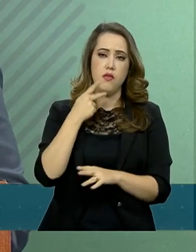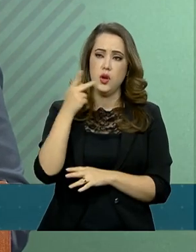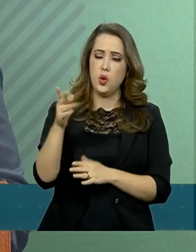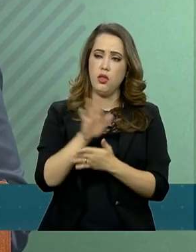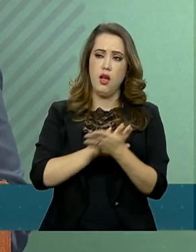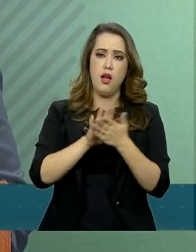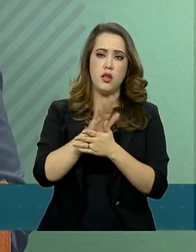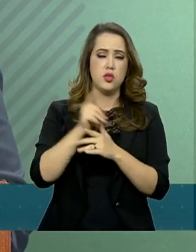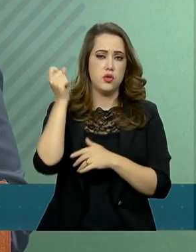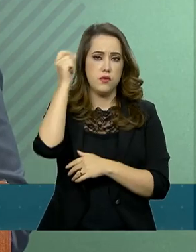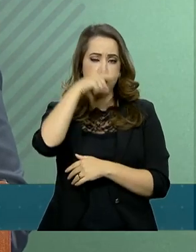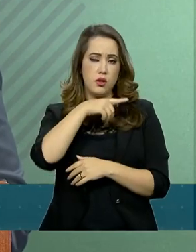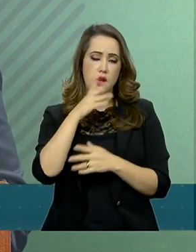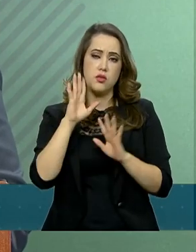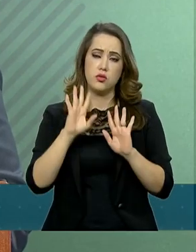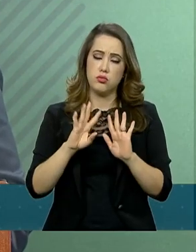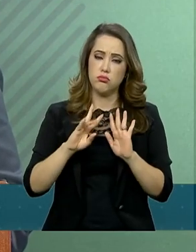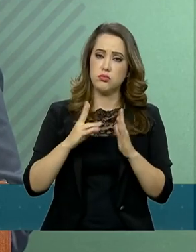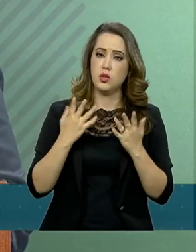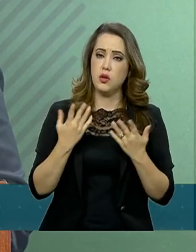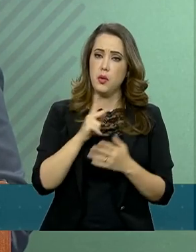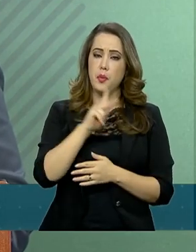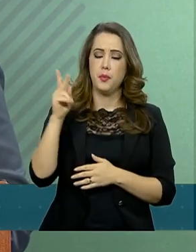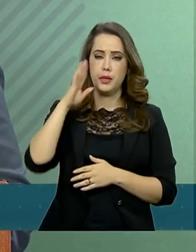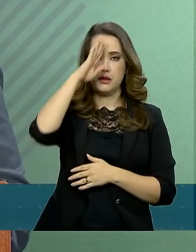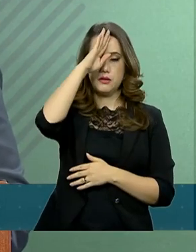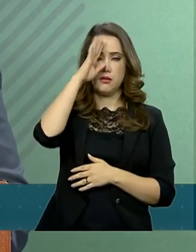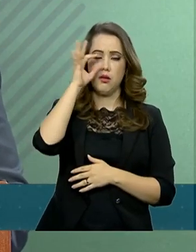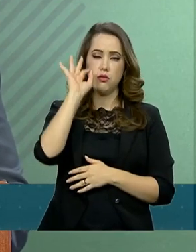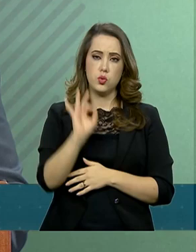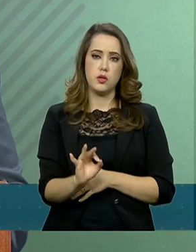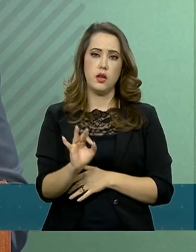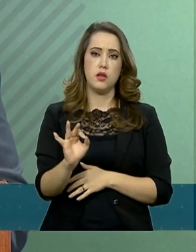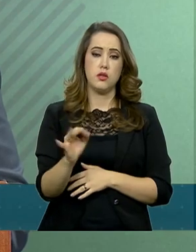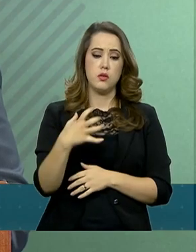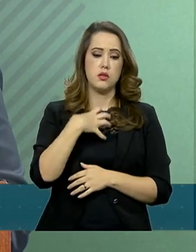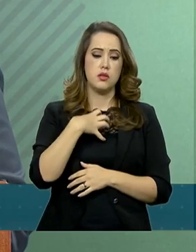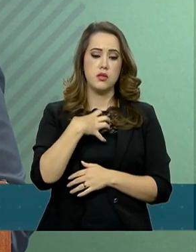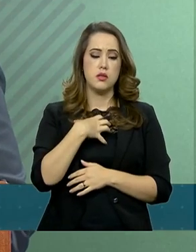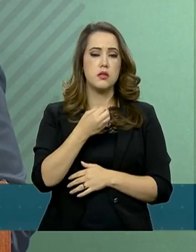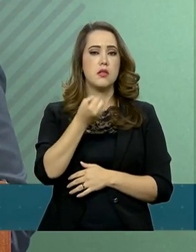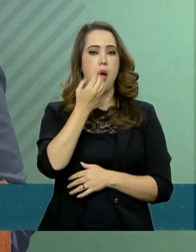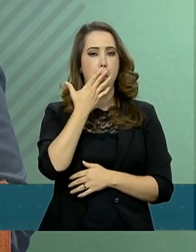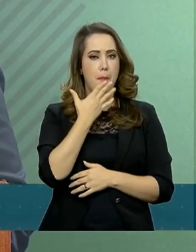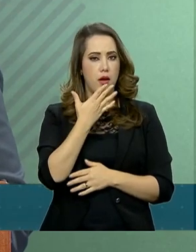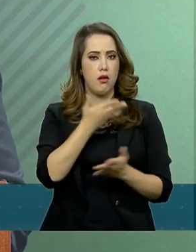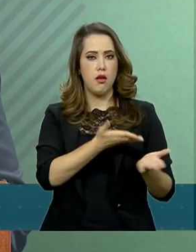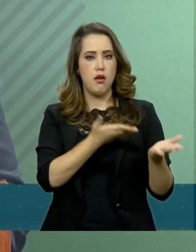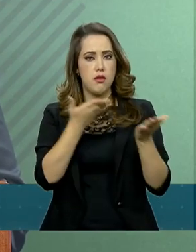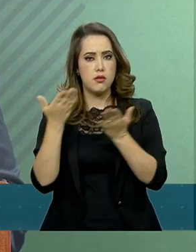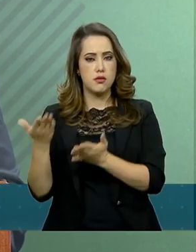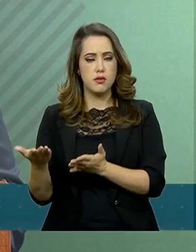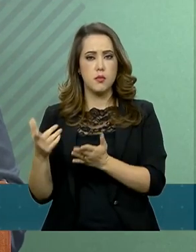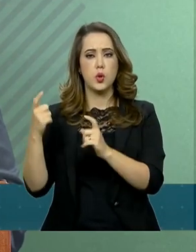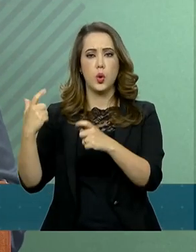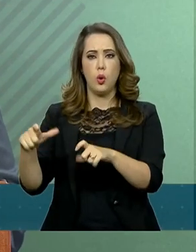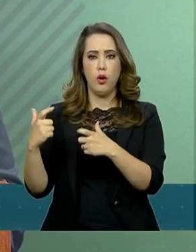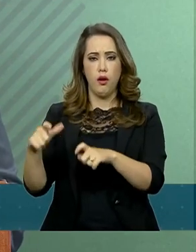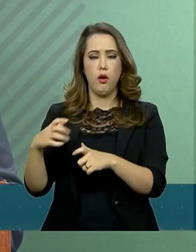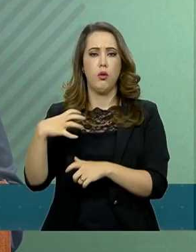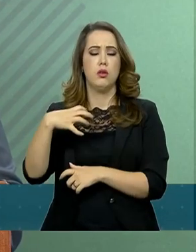nesse sentido o presidente por certo sentir se á muito bem recebido na região de vitória da